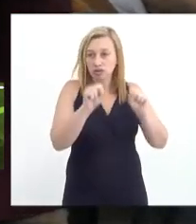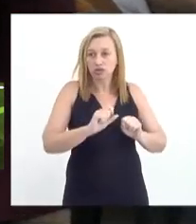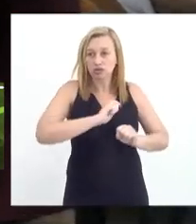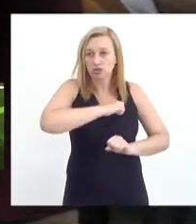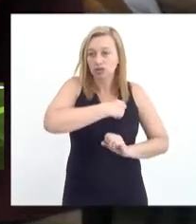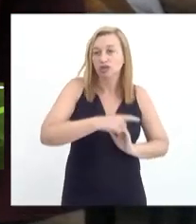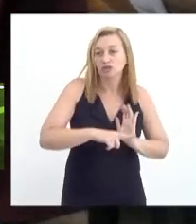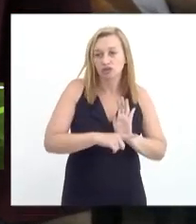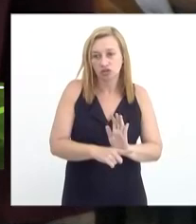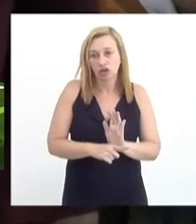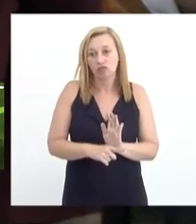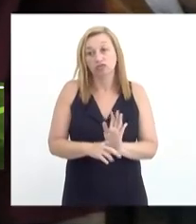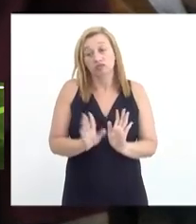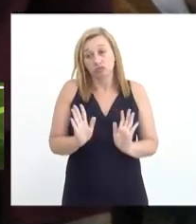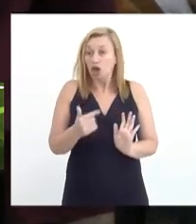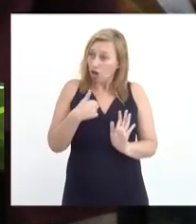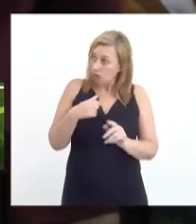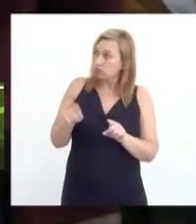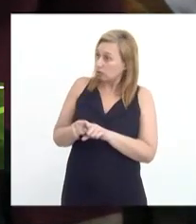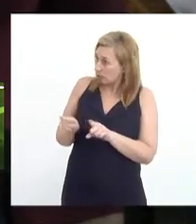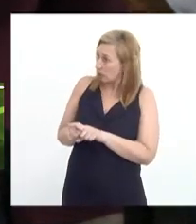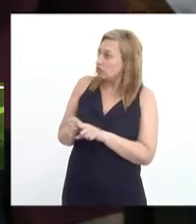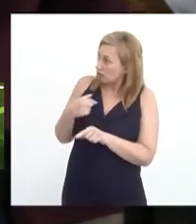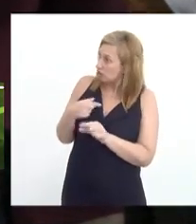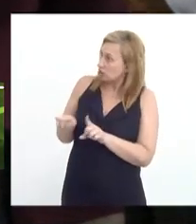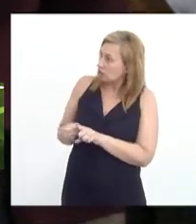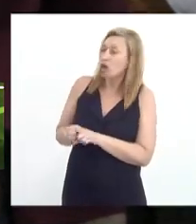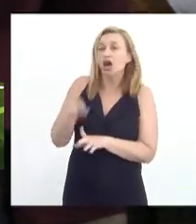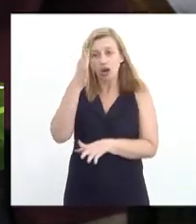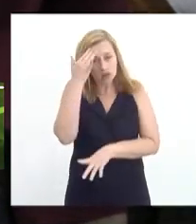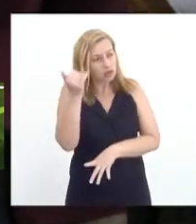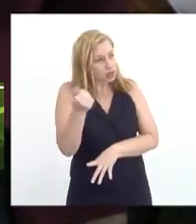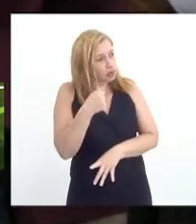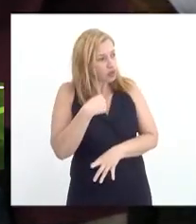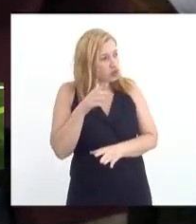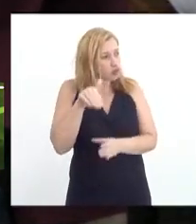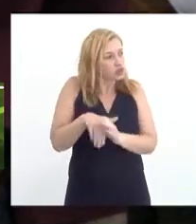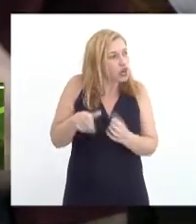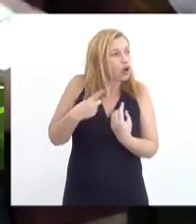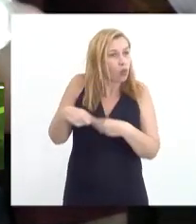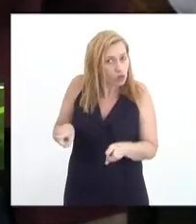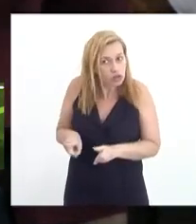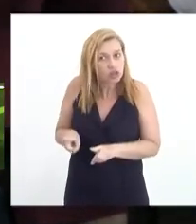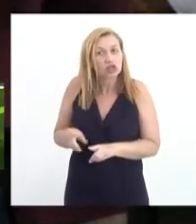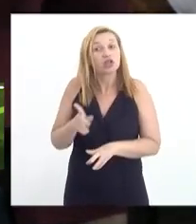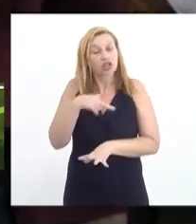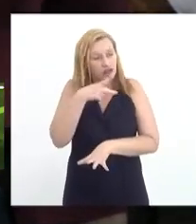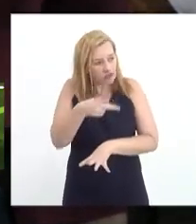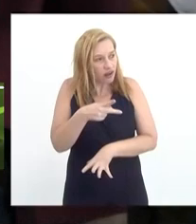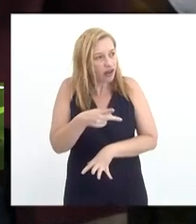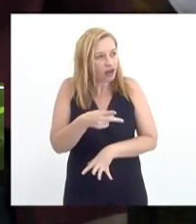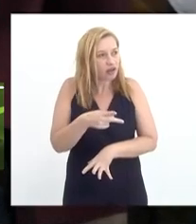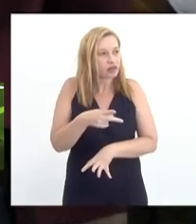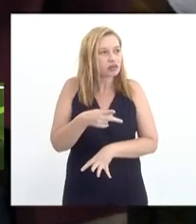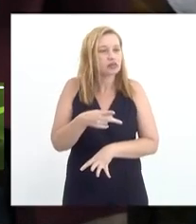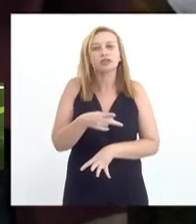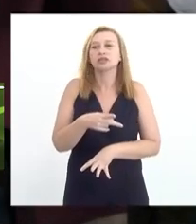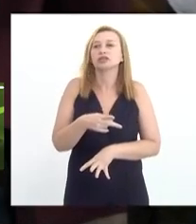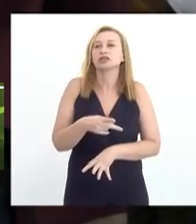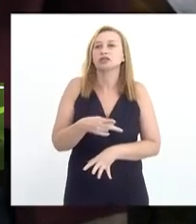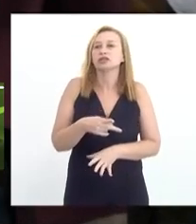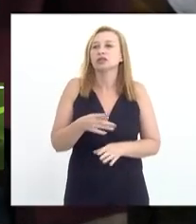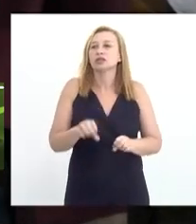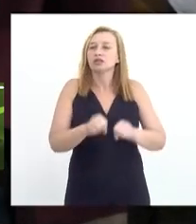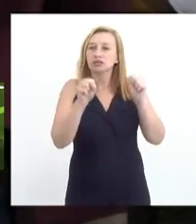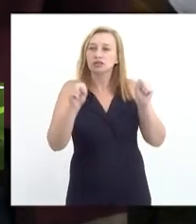Fiscal Eu também sou contrário Eu sei Mas eu vou votar Contrário Eu queria Falar isso Vou votar Contrário Ao